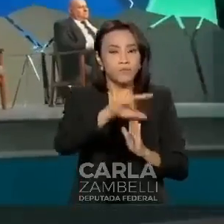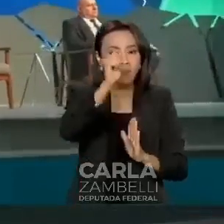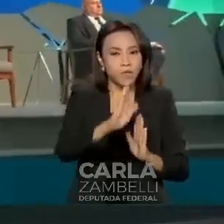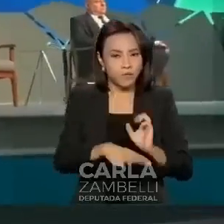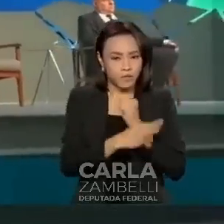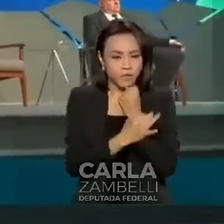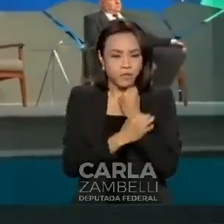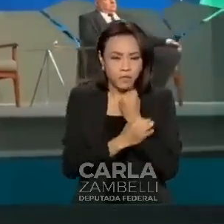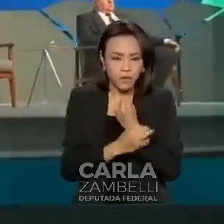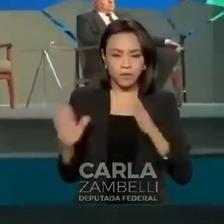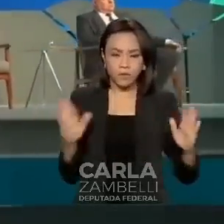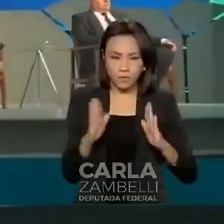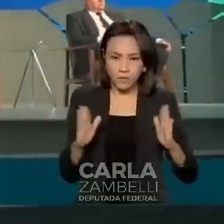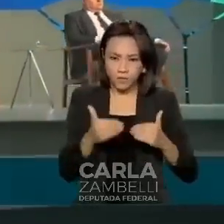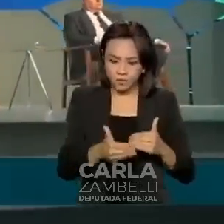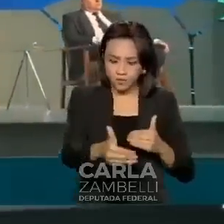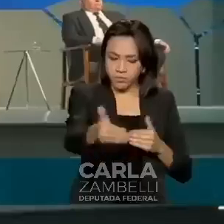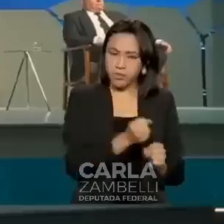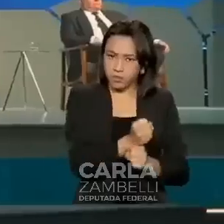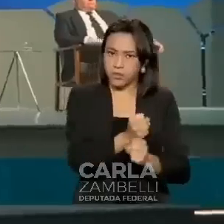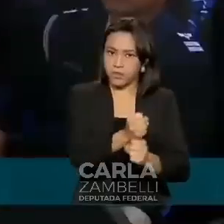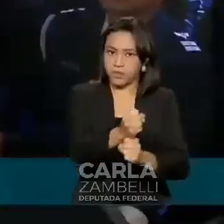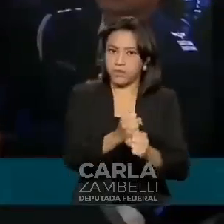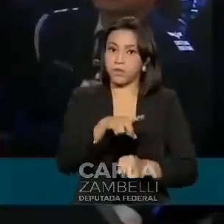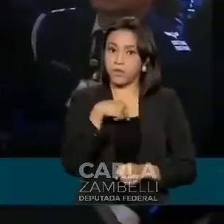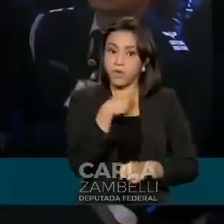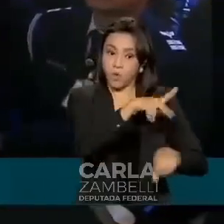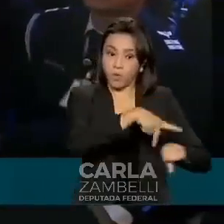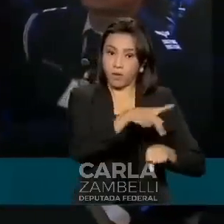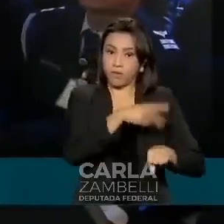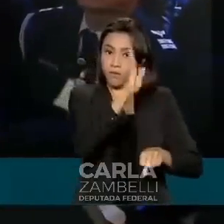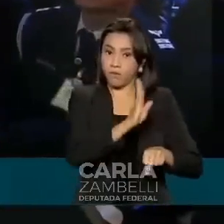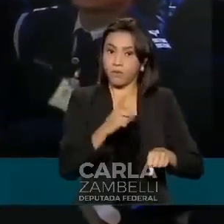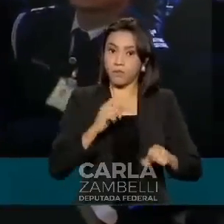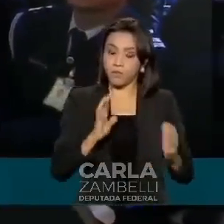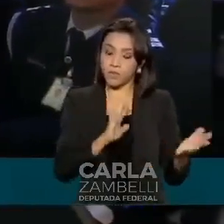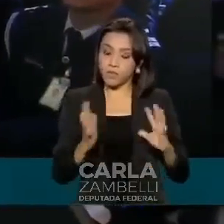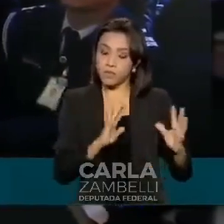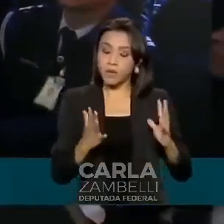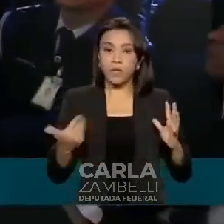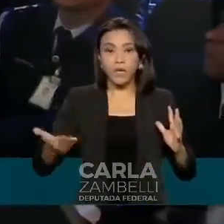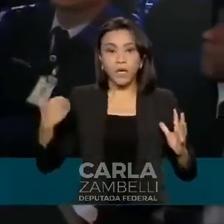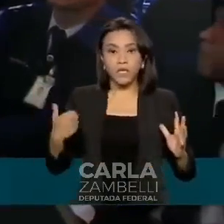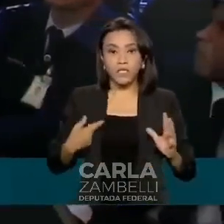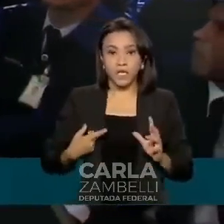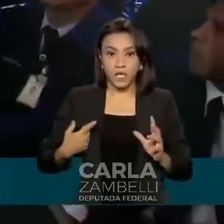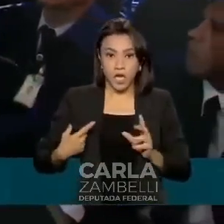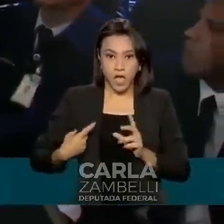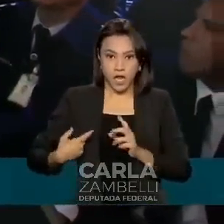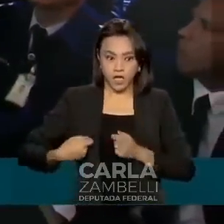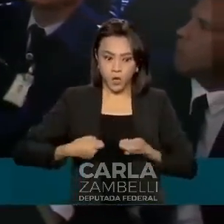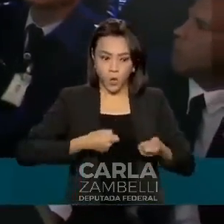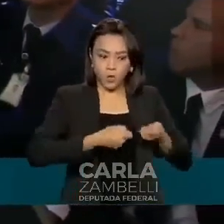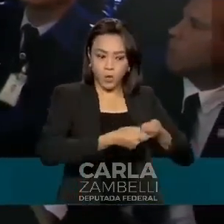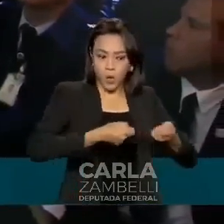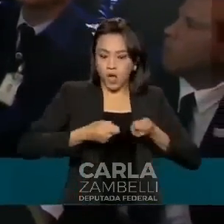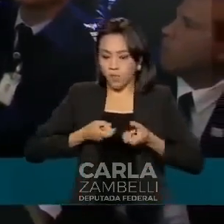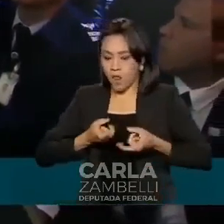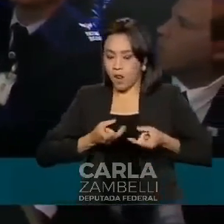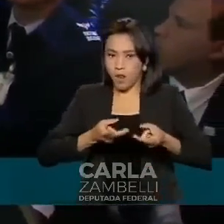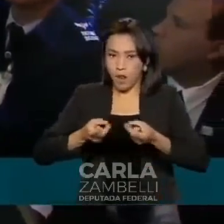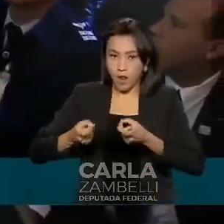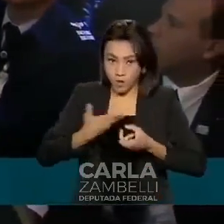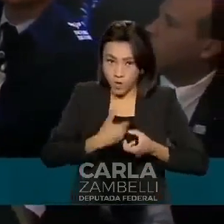garantido para os próximos anos nós estamos numa transição de uma economia que era dirigida por um mercado que o mercado Quebrou ou